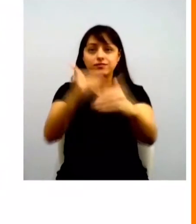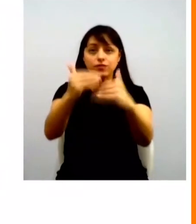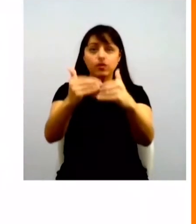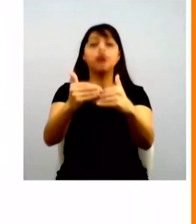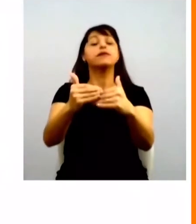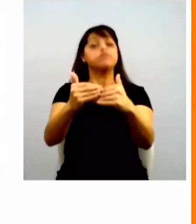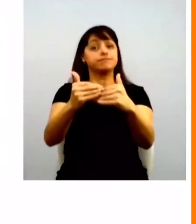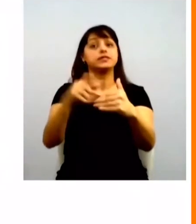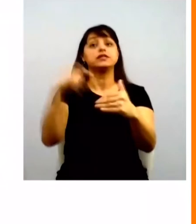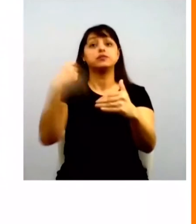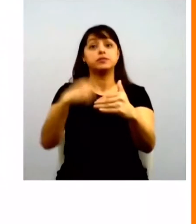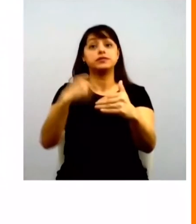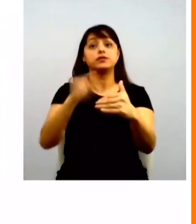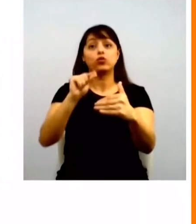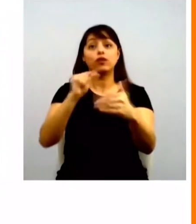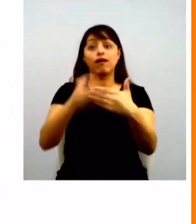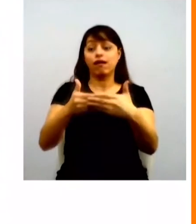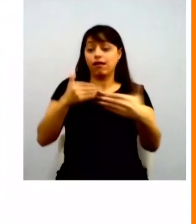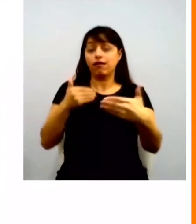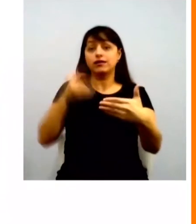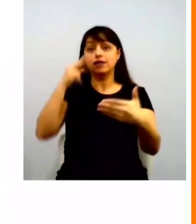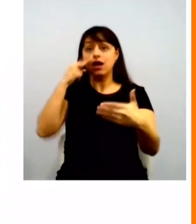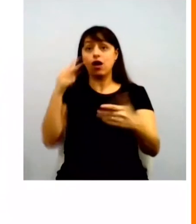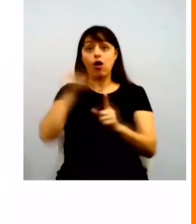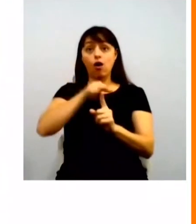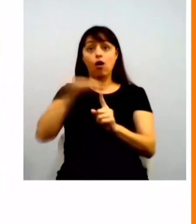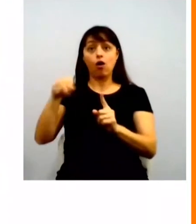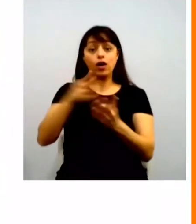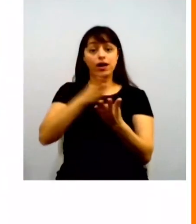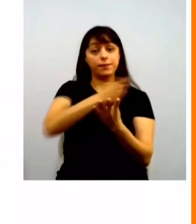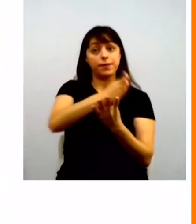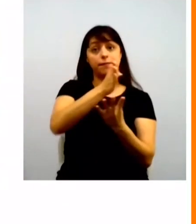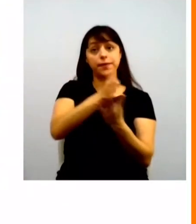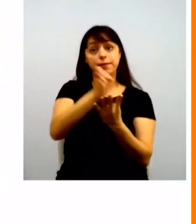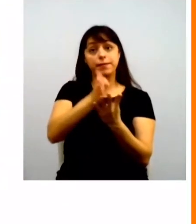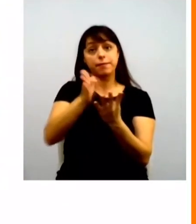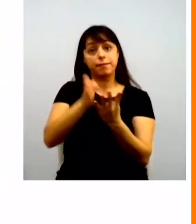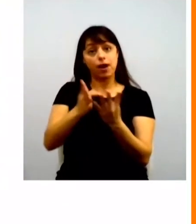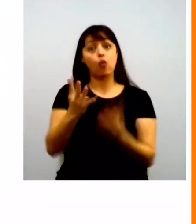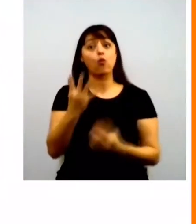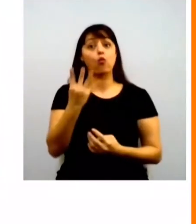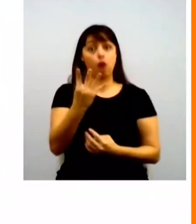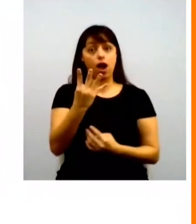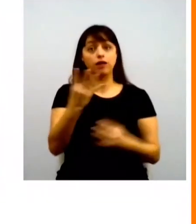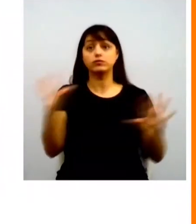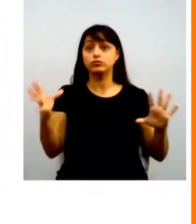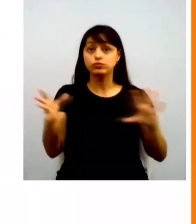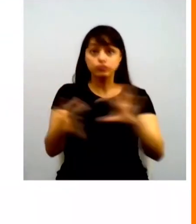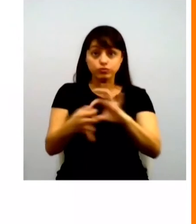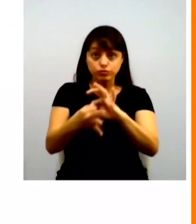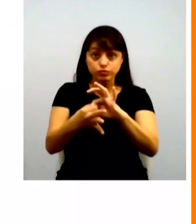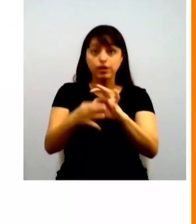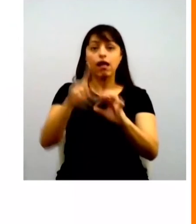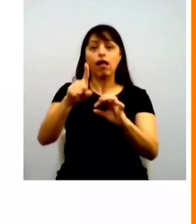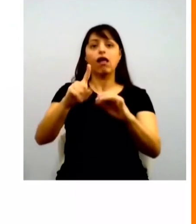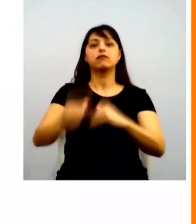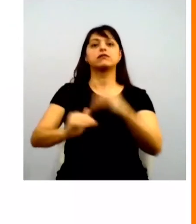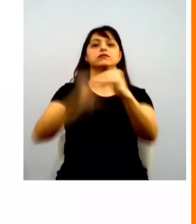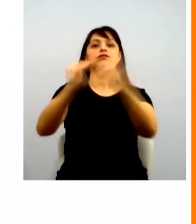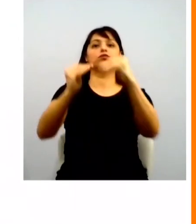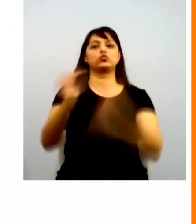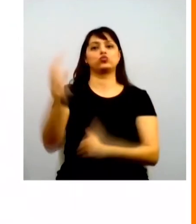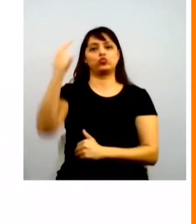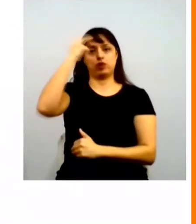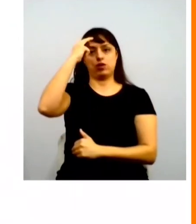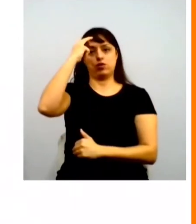quatro dimensões, a confluência de quatro dimensões e do Desenvolução Cultural, como podem ver nesta